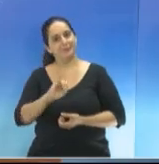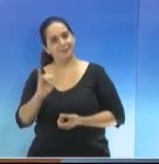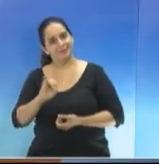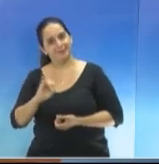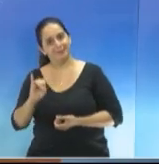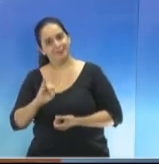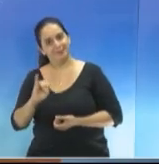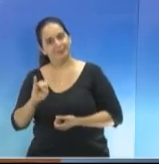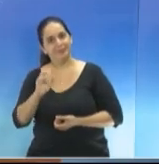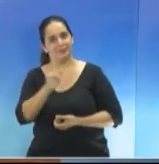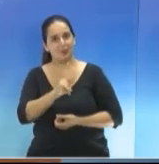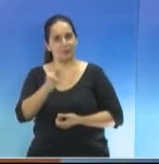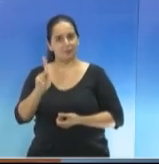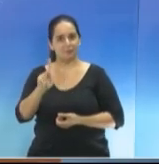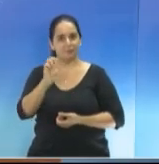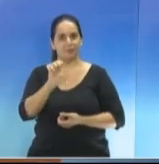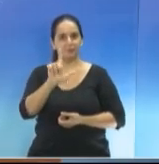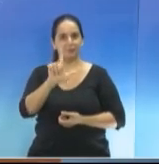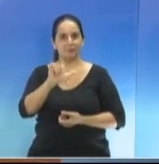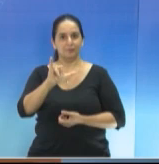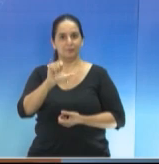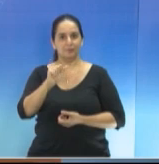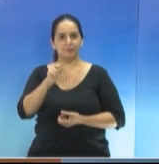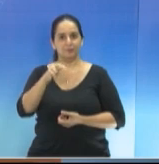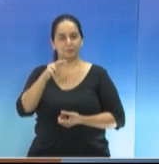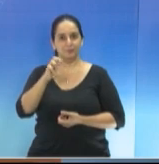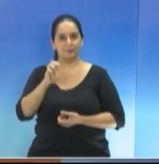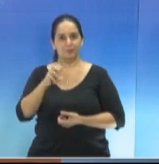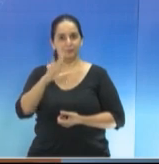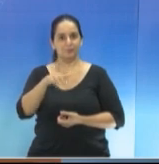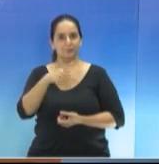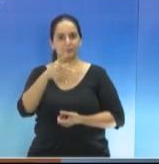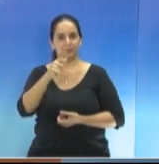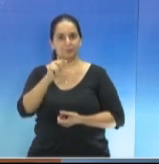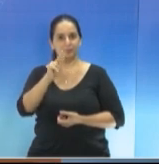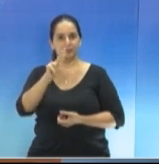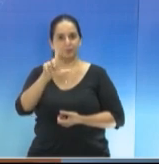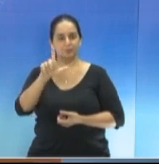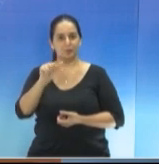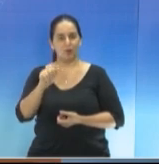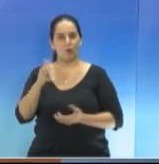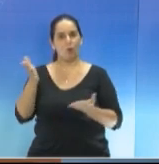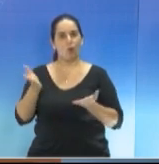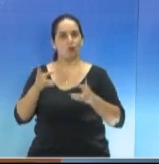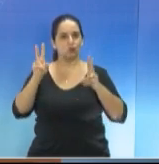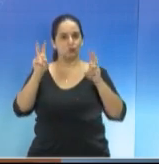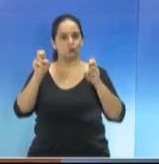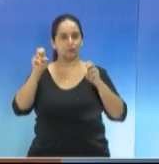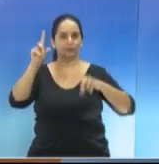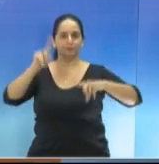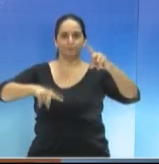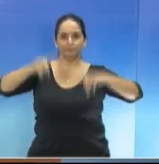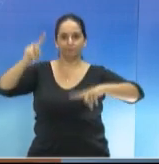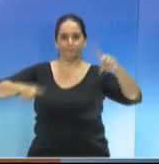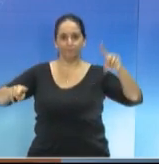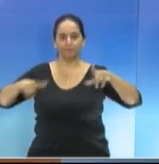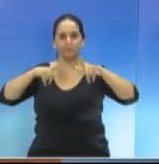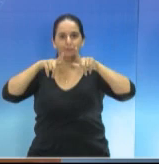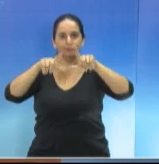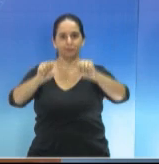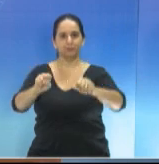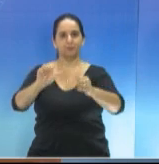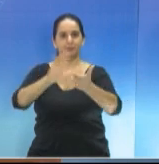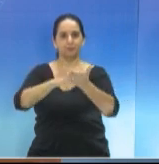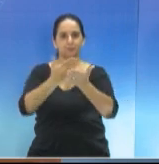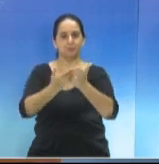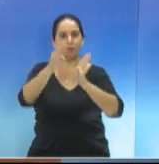Olá, eu sou a professora Elisiane de Paula e hoje nós vamos abordar sobre variação linguística, interpretação